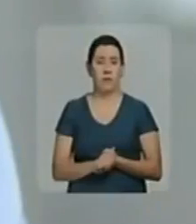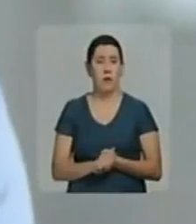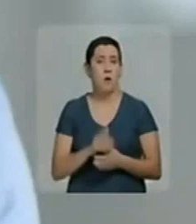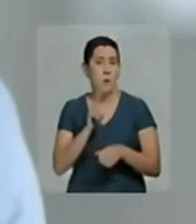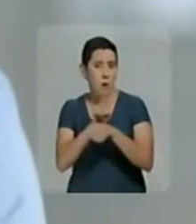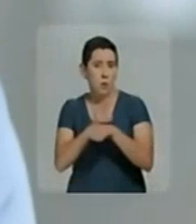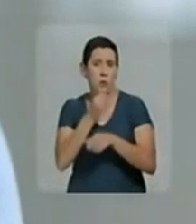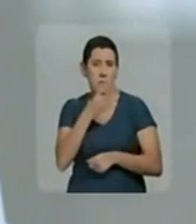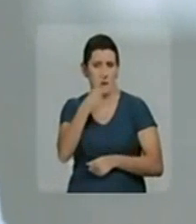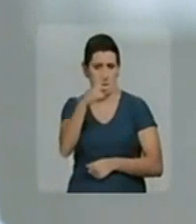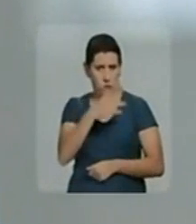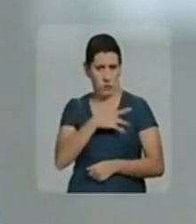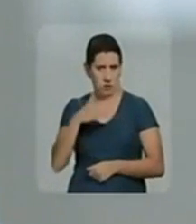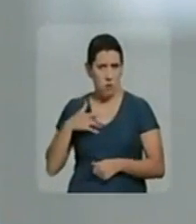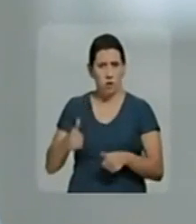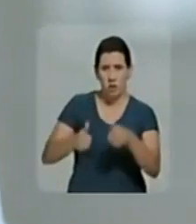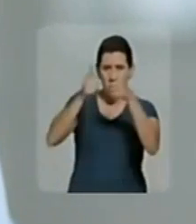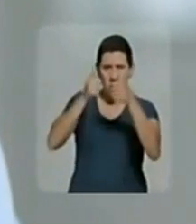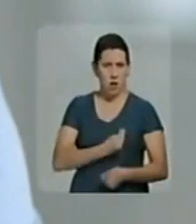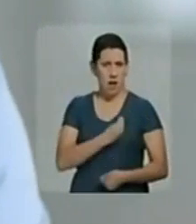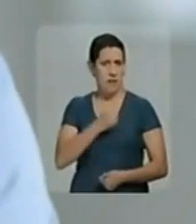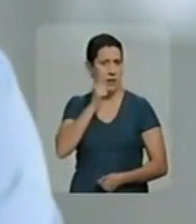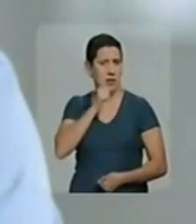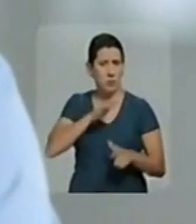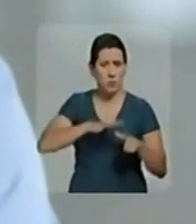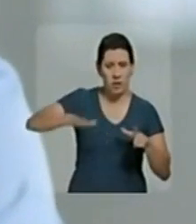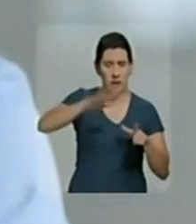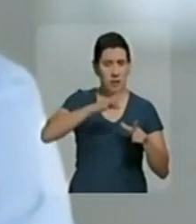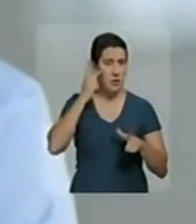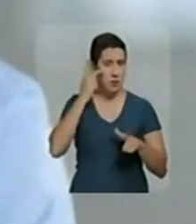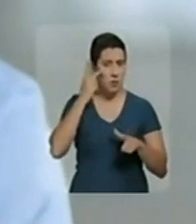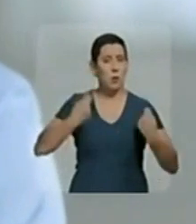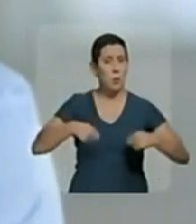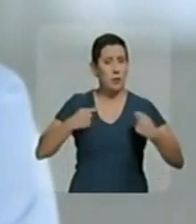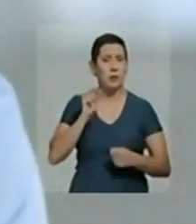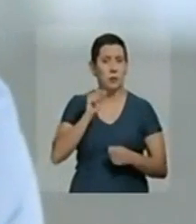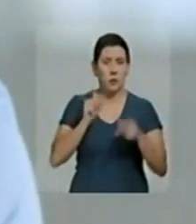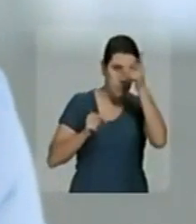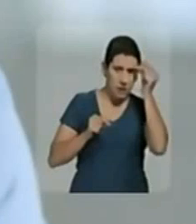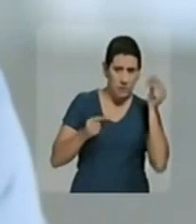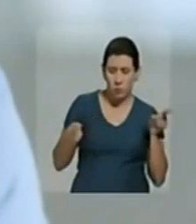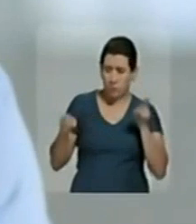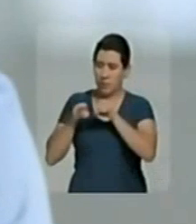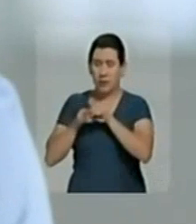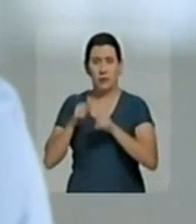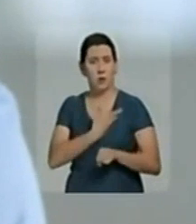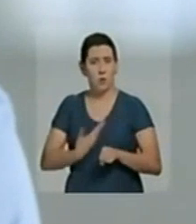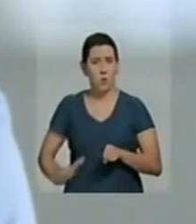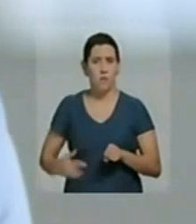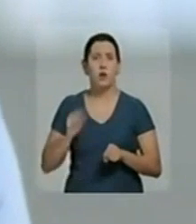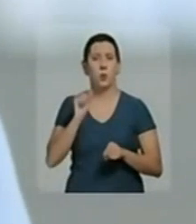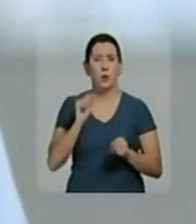Para cuidar bem da saúde e melhorar a vida das mulheres na nossa cidade, vamos trabalhar em parceria com o governo do estado,